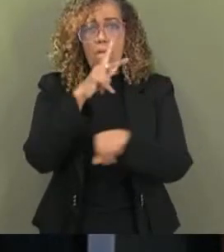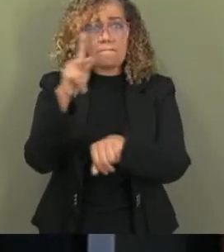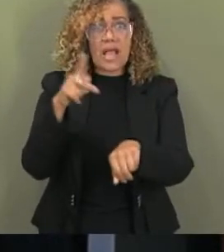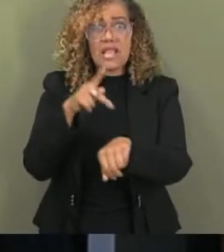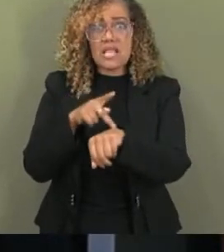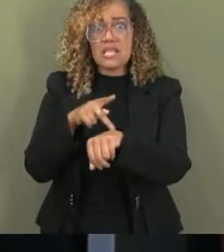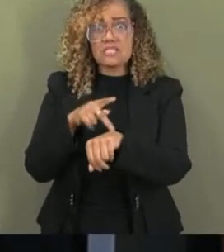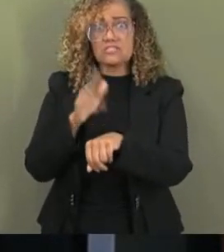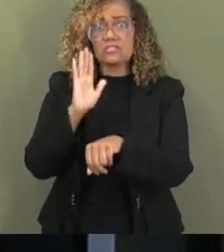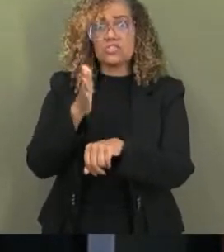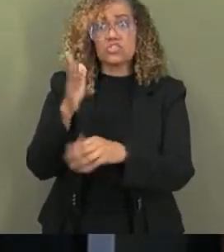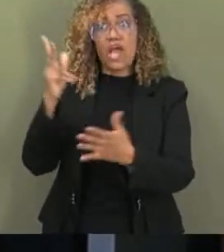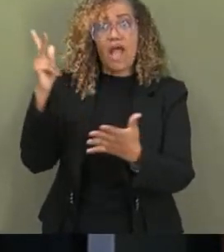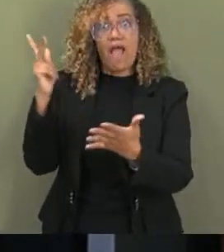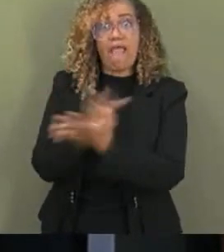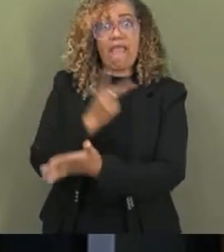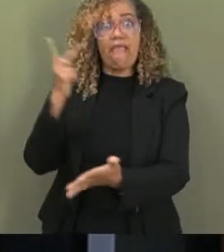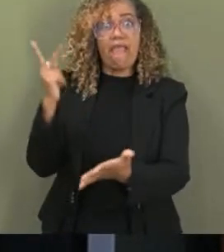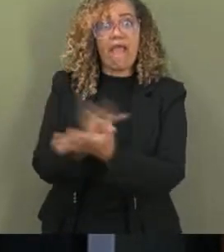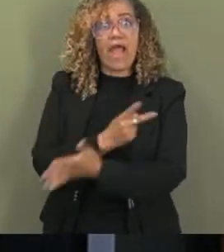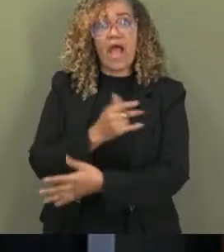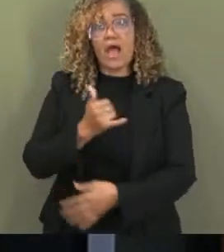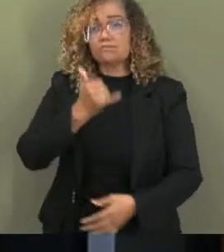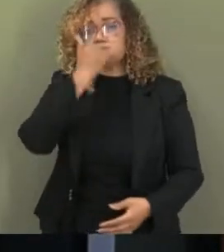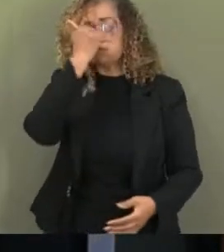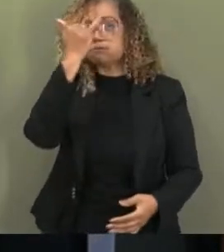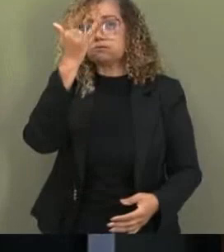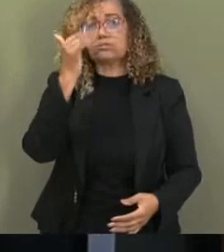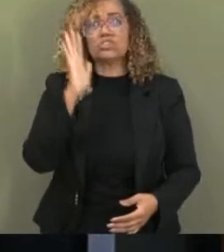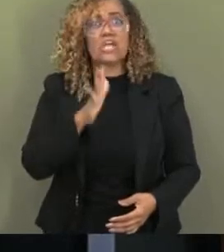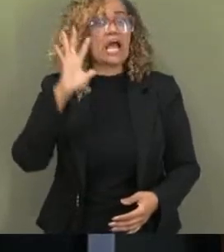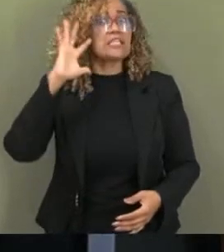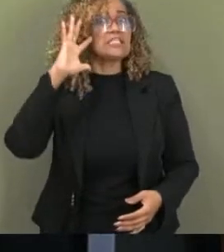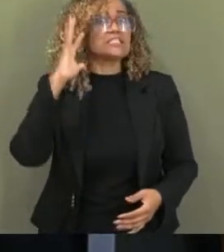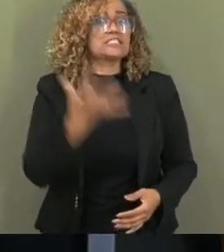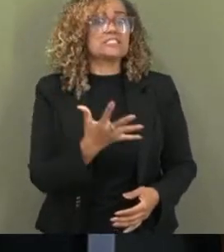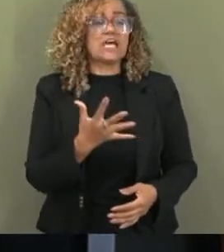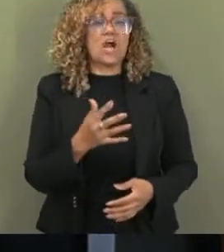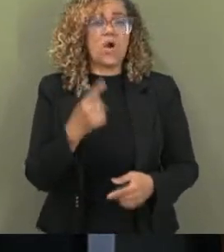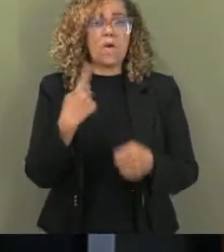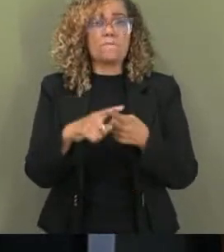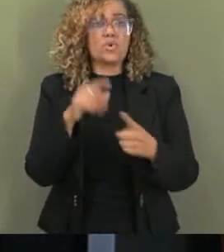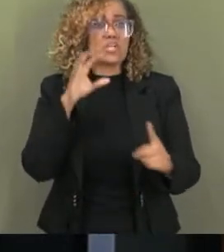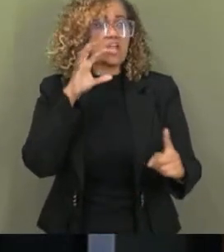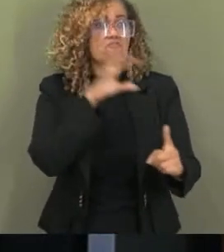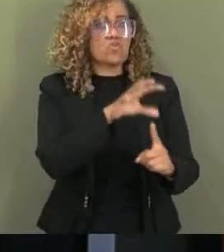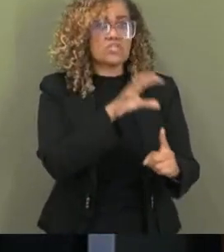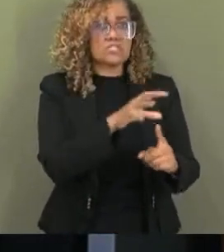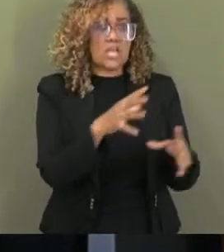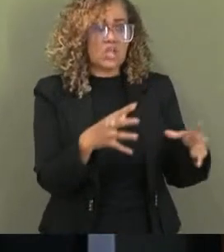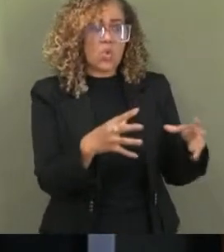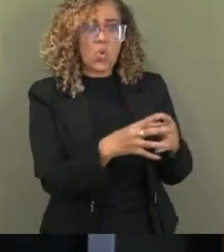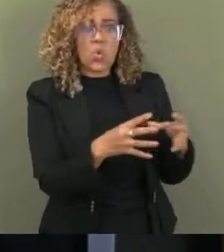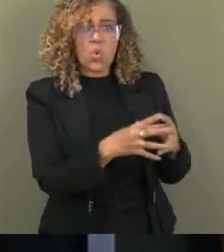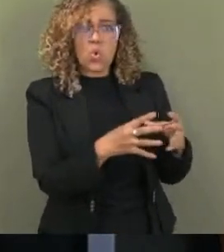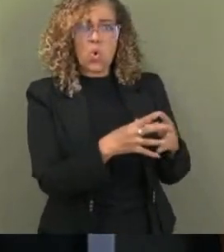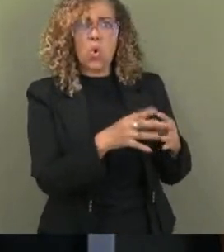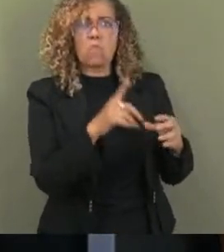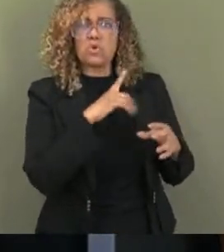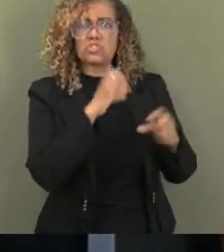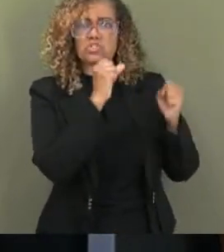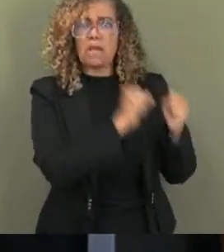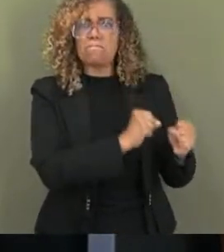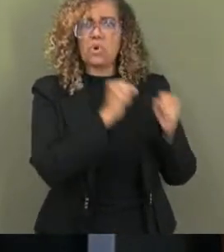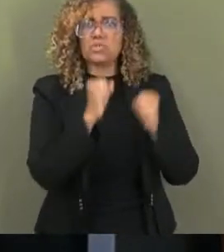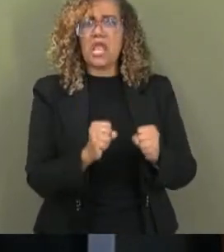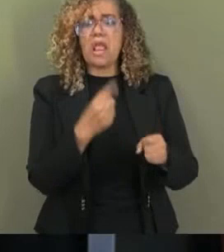erraram, tomaram essa decisão, muitas vezes influenciado por um lobby poderosíssimo, porque